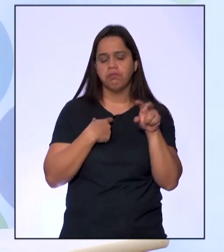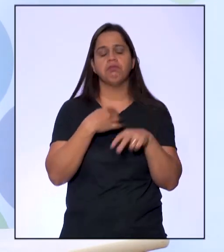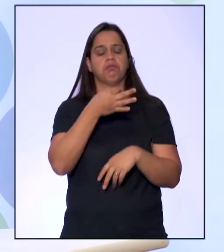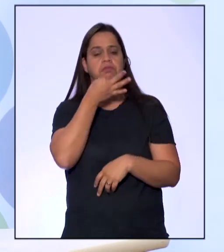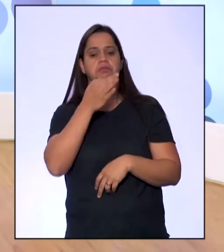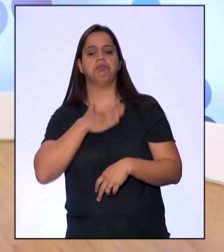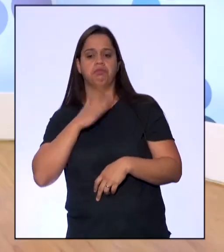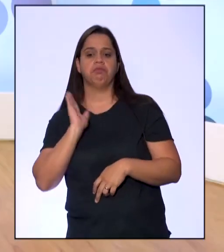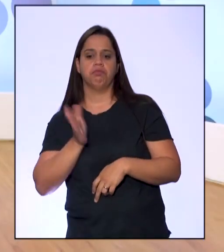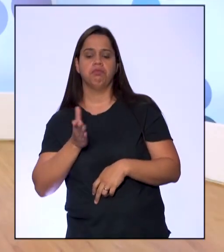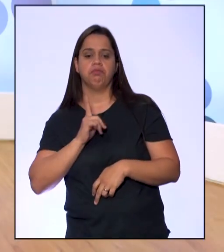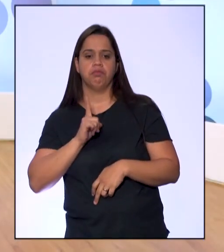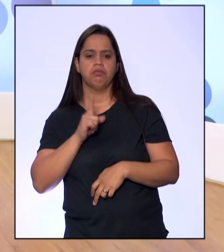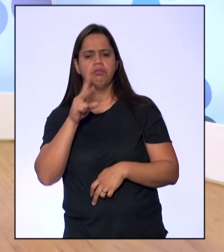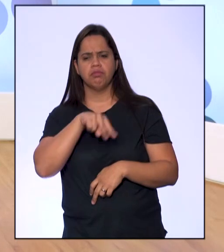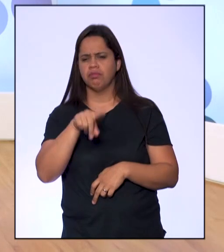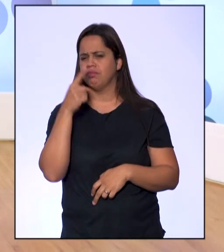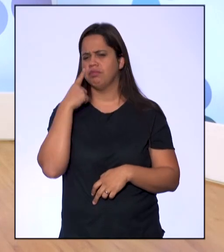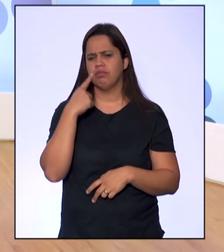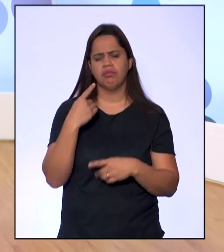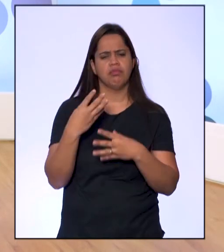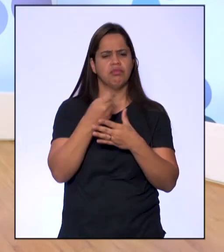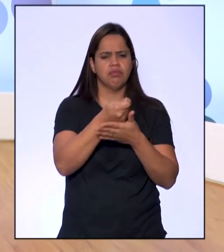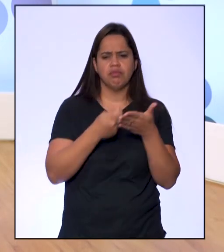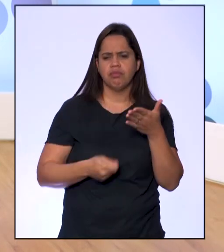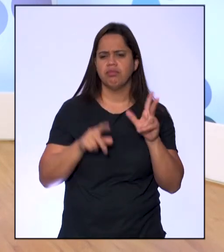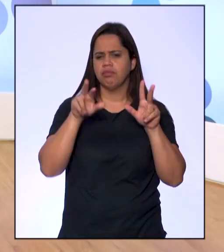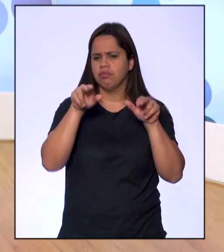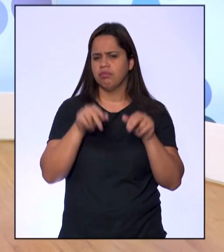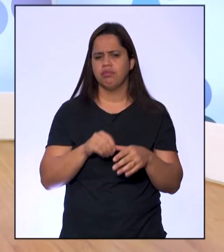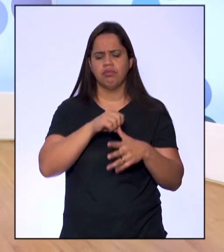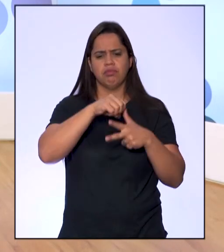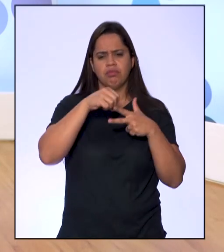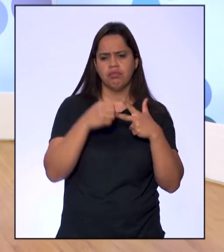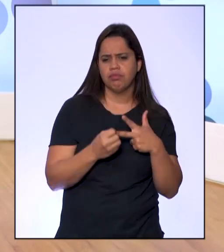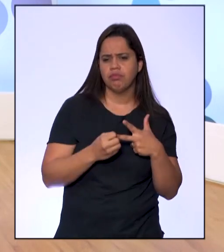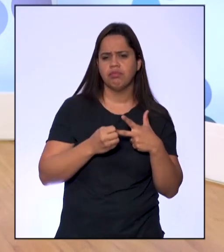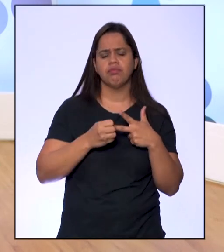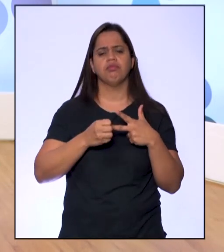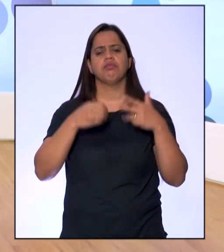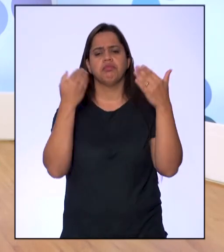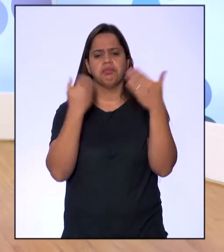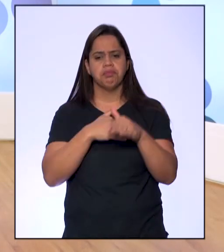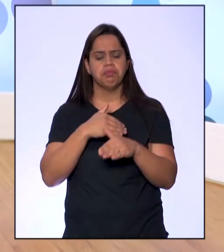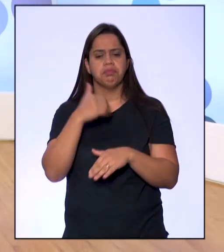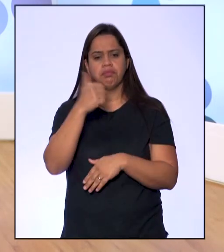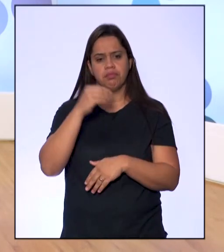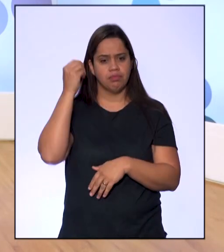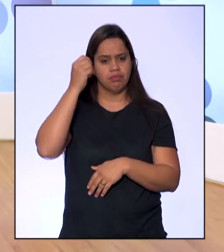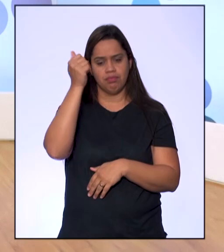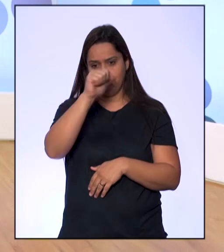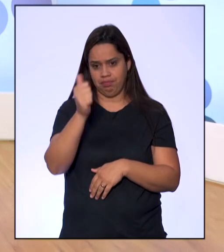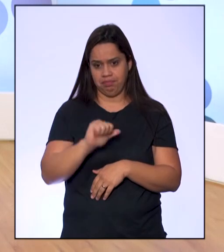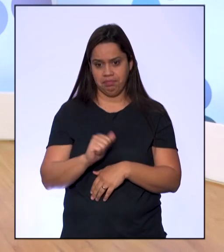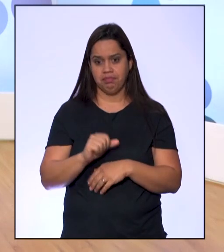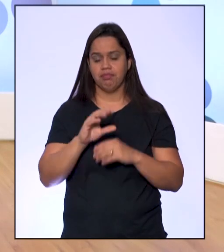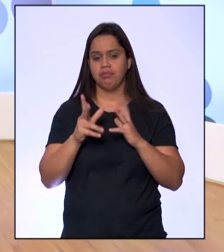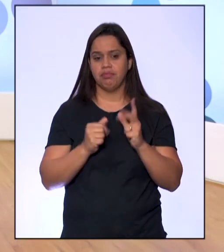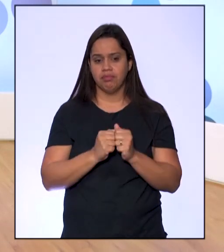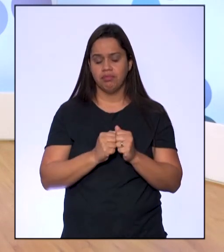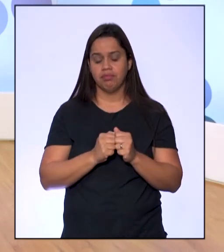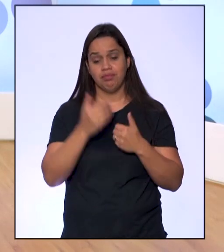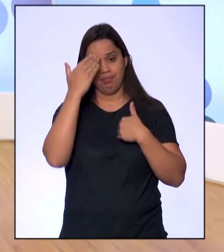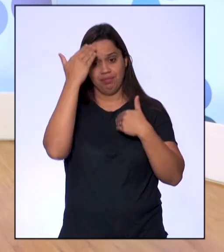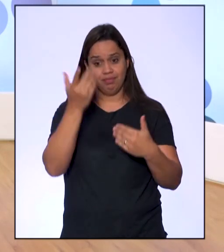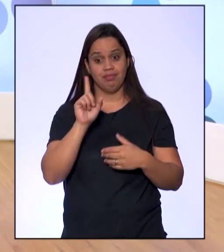Mônica? No vestibular, no Enem. Sim. Já vão treinando a dissertação. sim. E nós agradecemos e amanhã